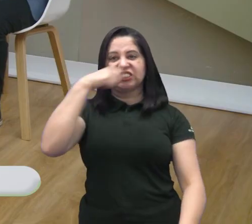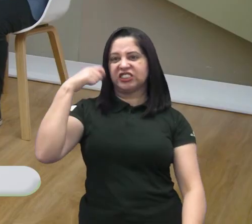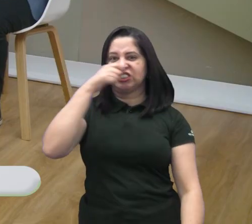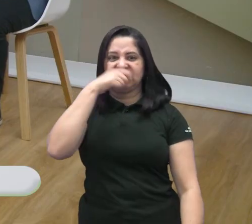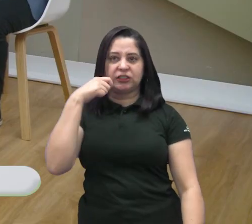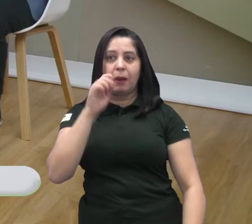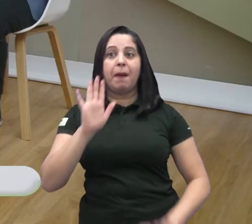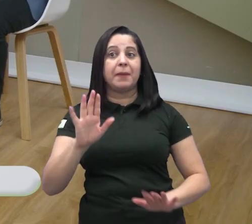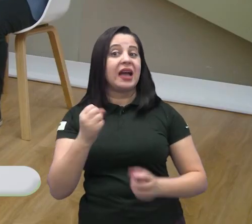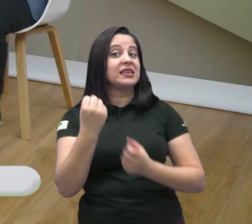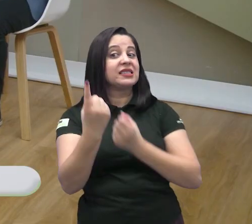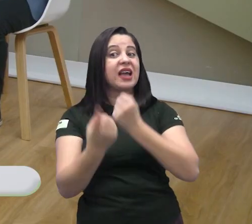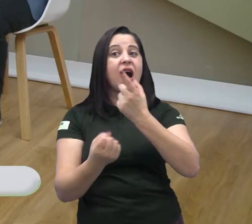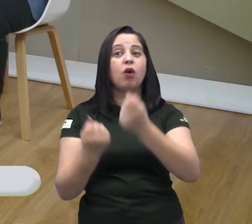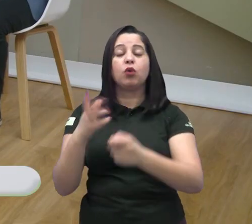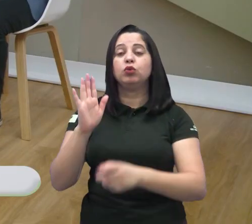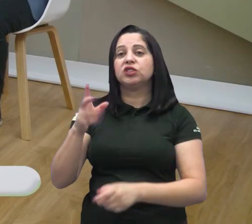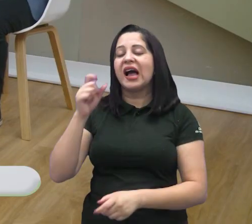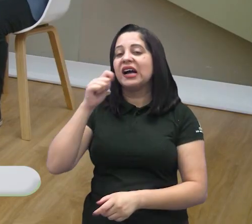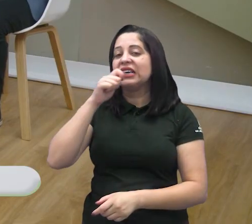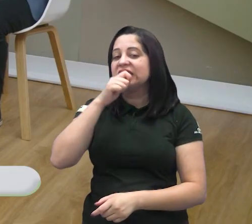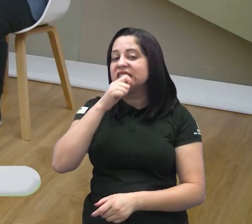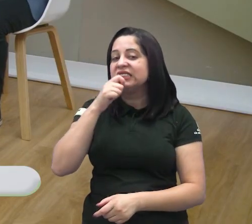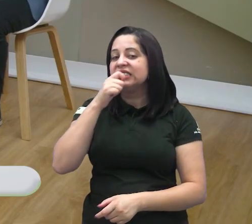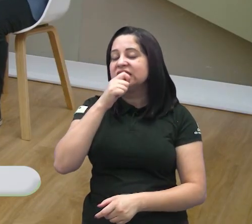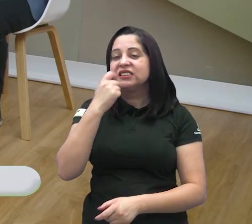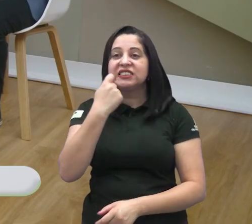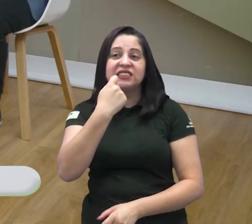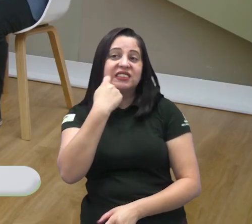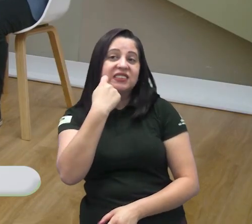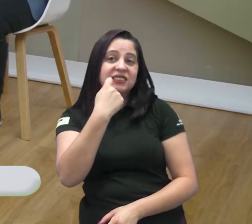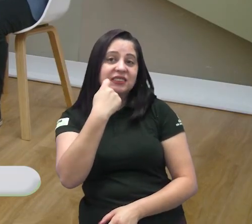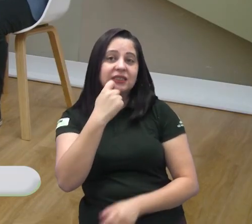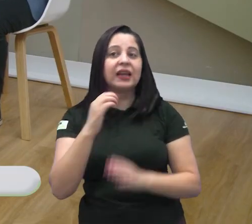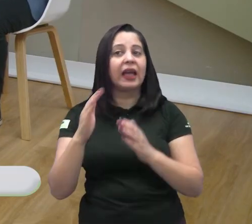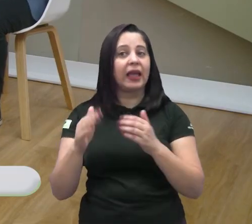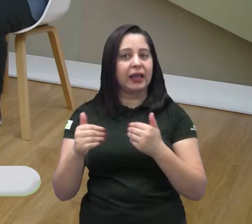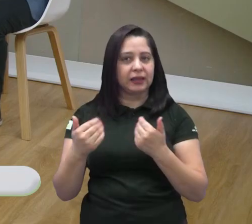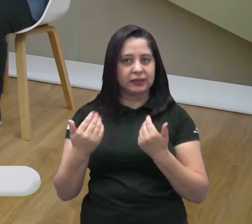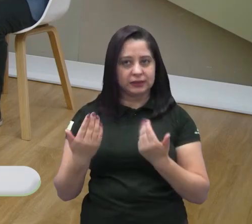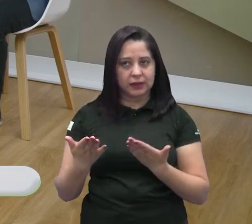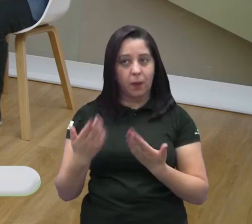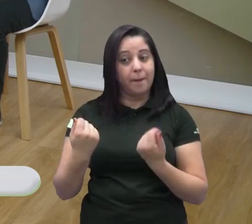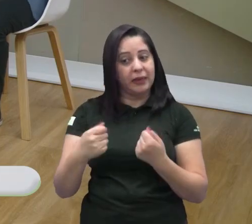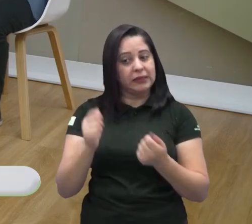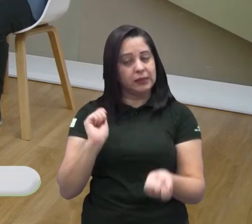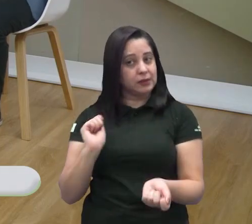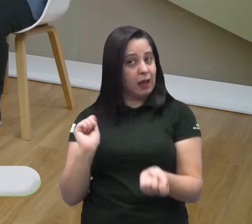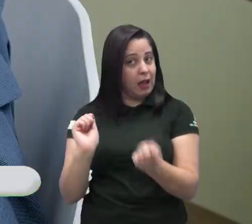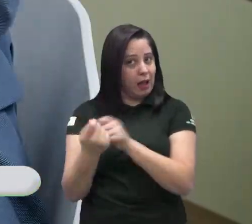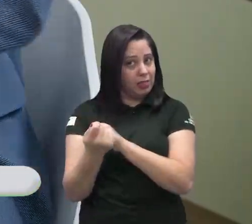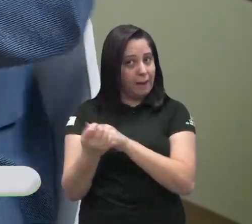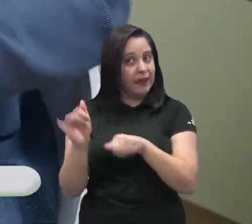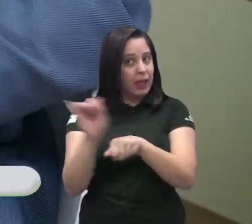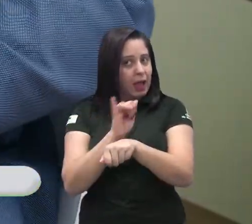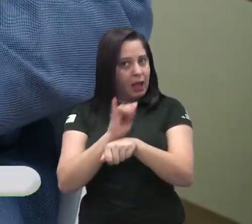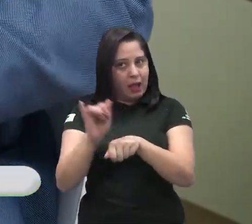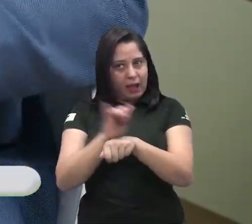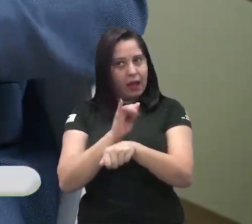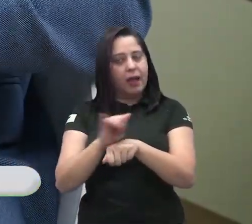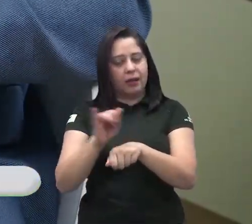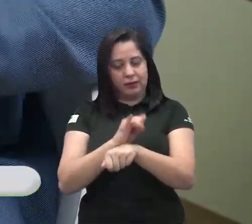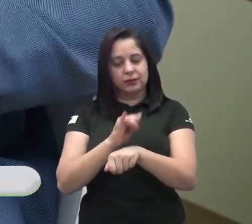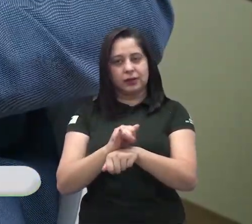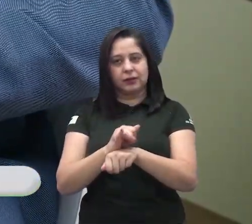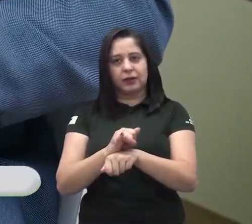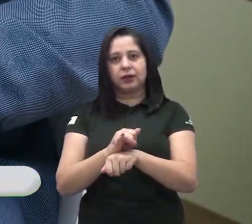que têm mais dificuldade de escovação, de destreza manual. Então a gente adequa a melhor técnica para aquilo que o paciente consegue fazer